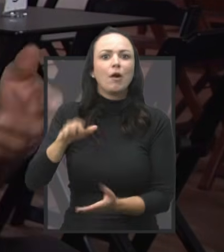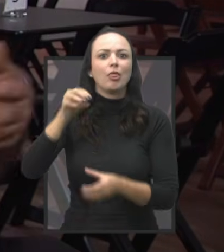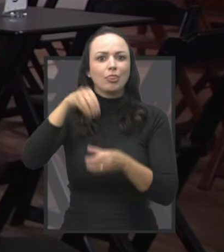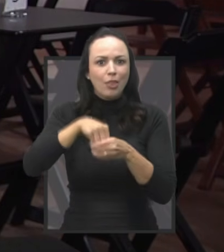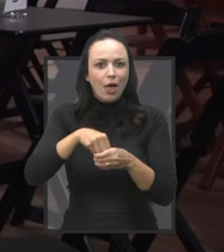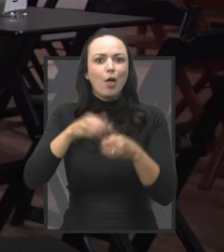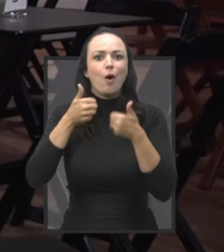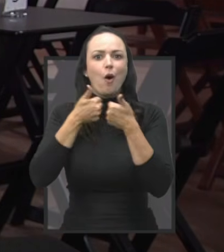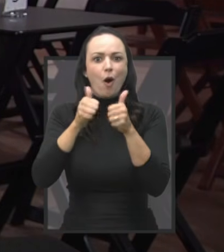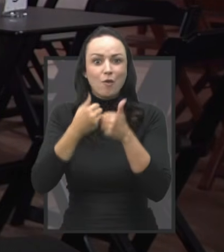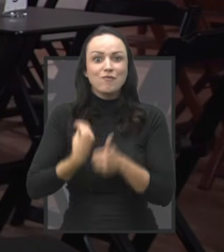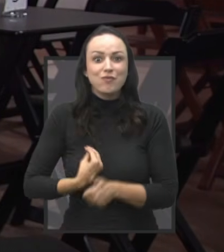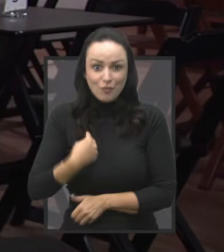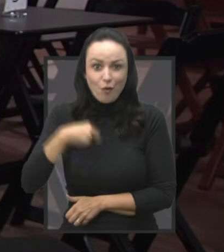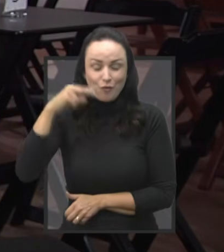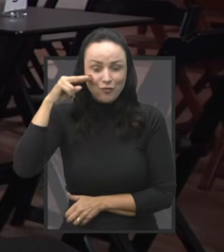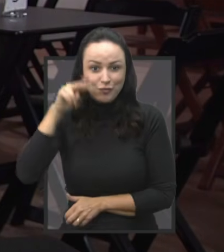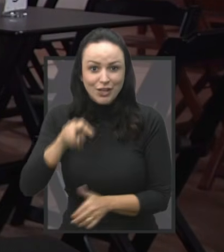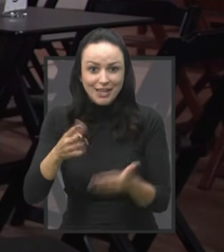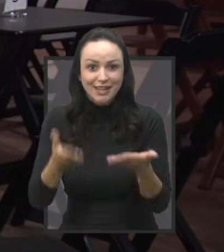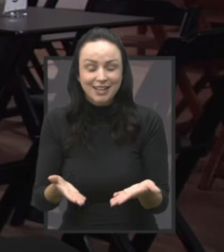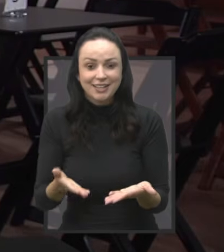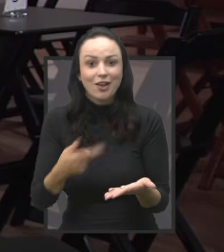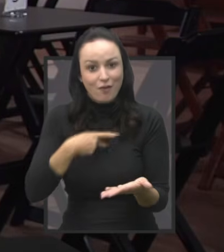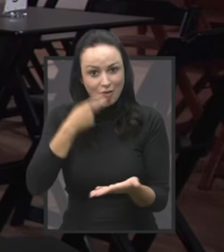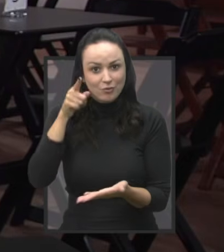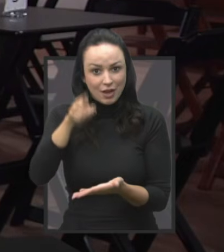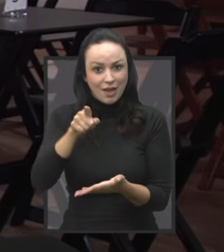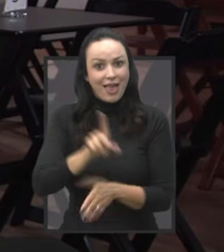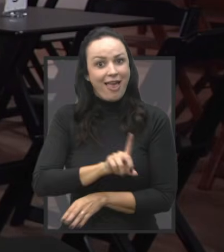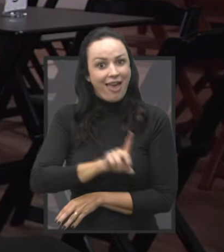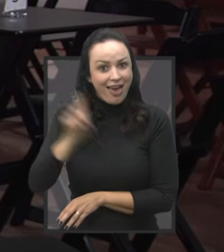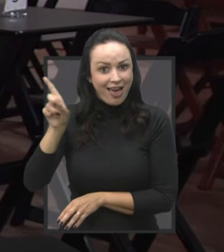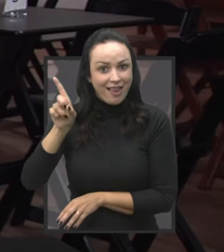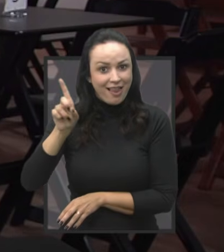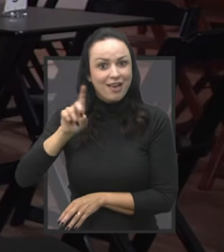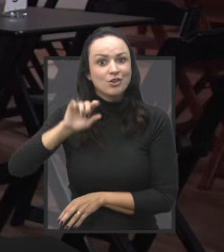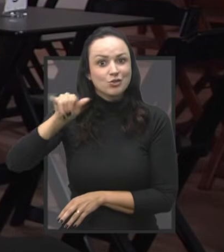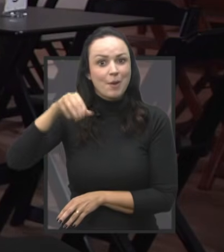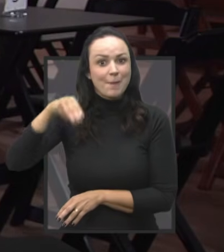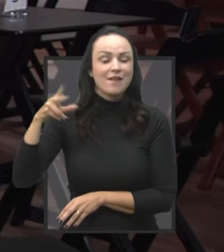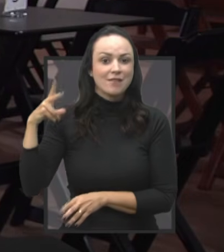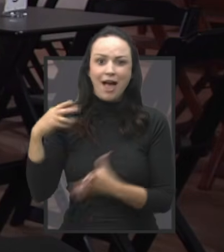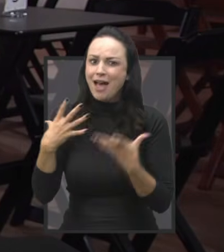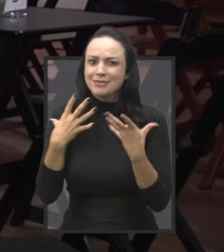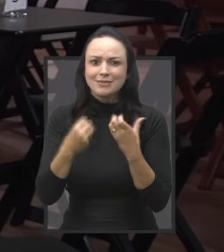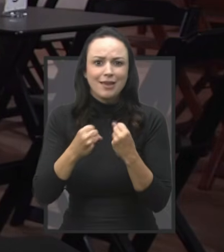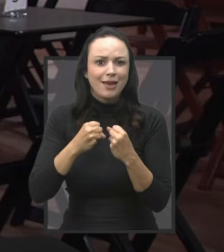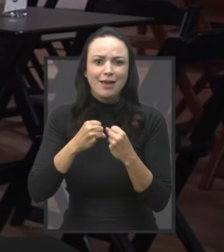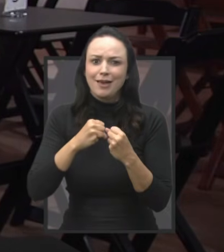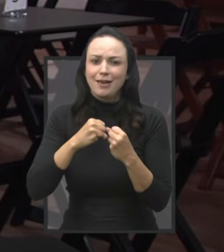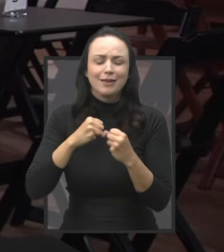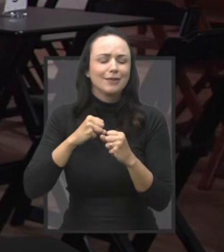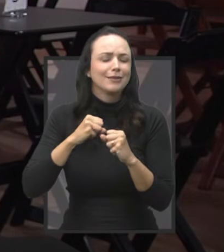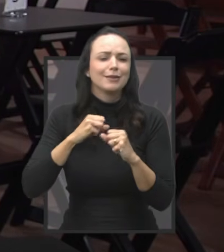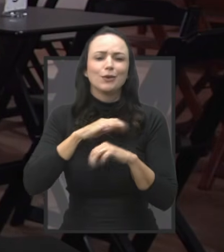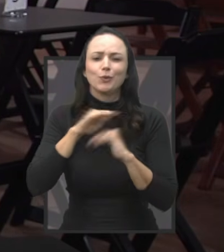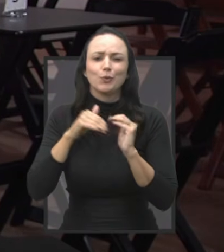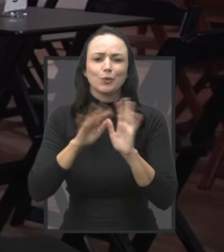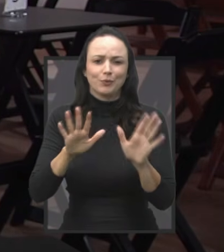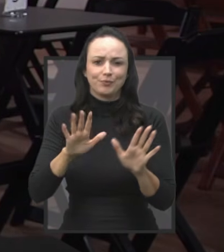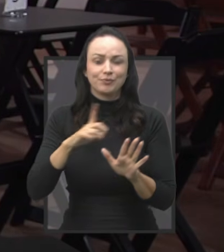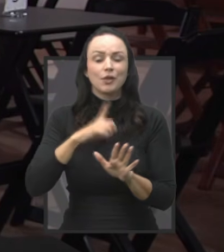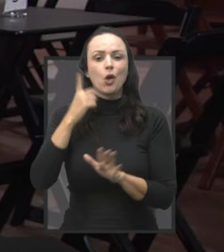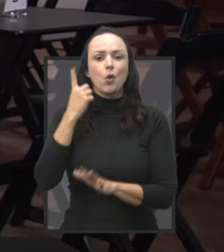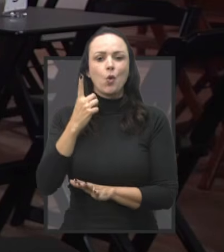coisa viva dentro do ônibus. Eu cheguei a ver, então eu falo para você que ele aceitava tudo isso. E